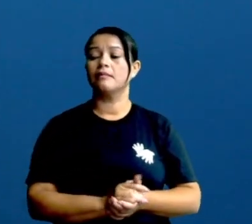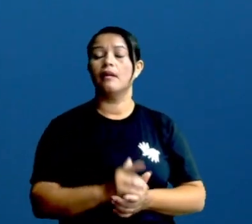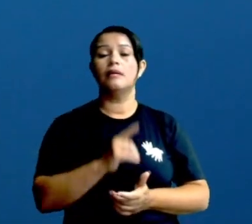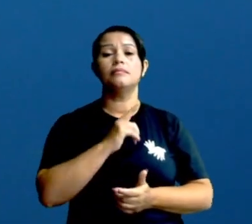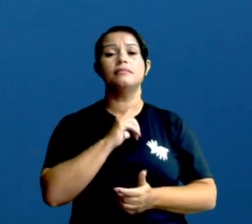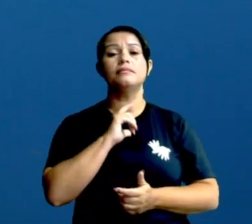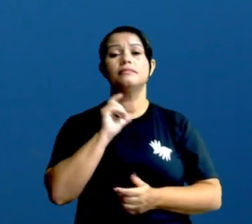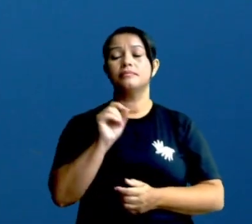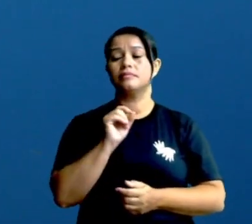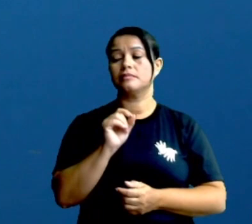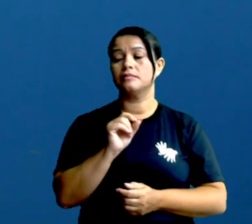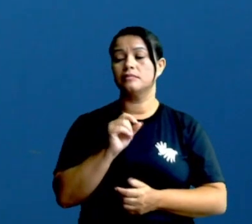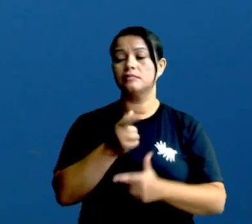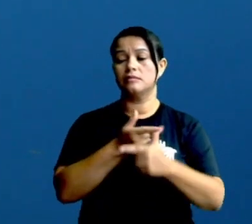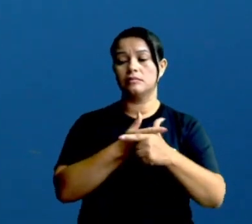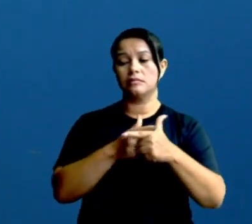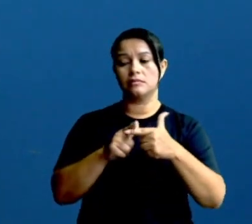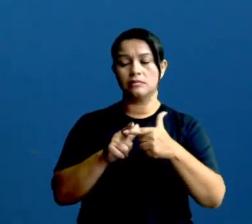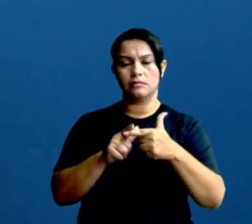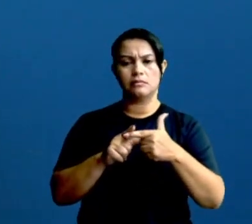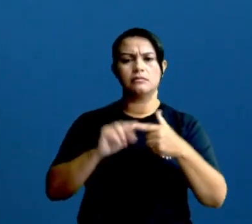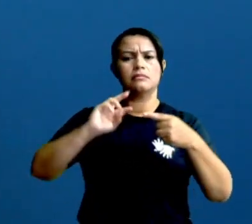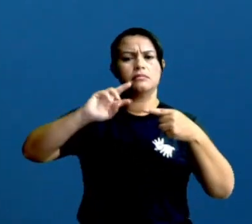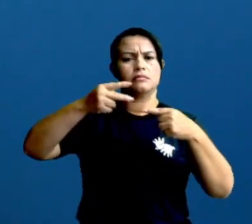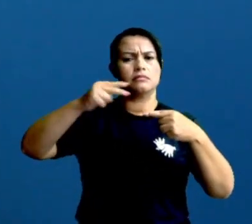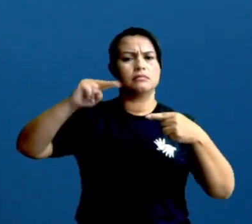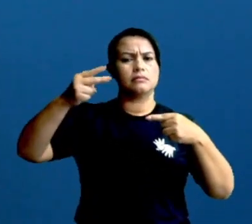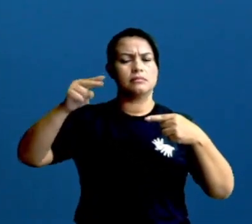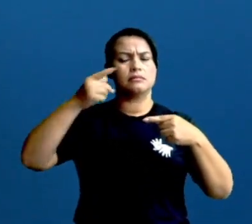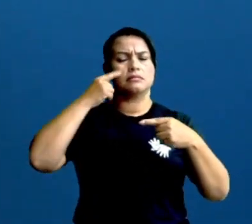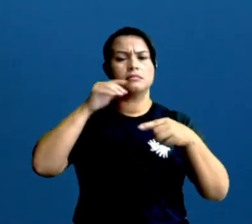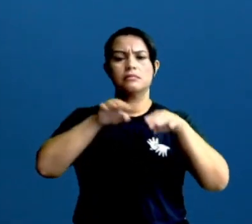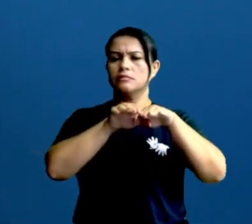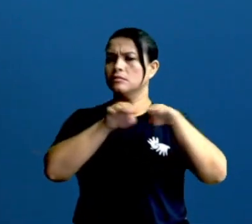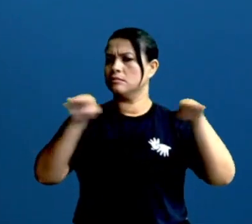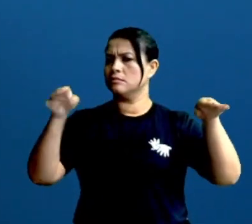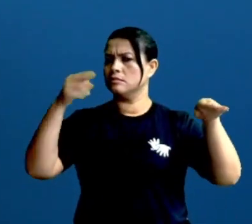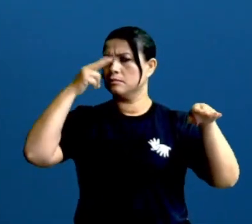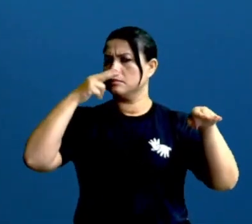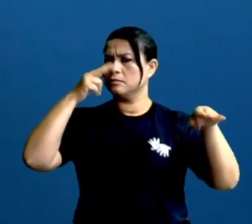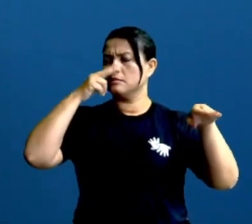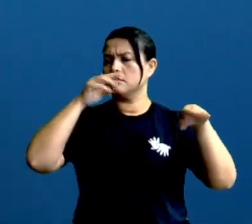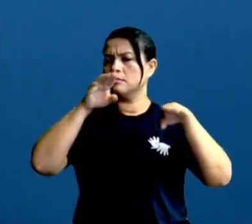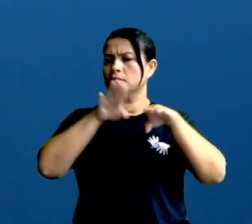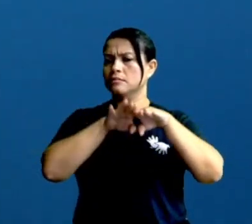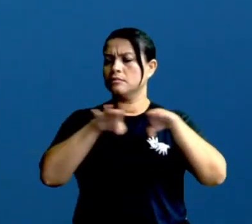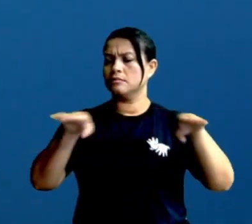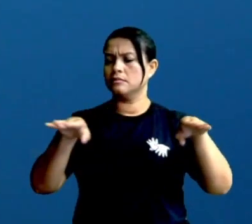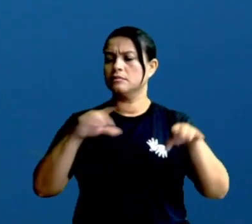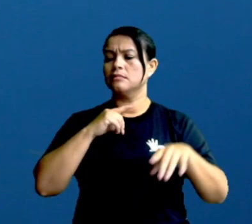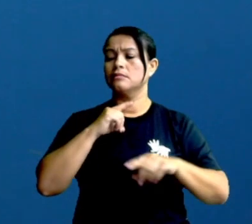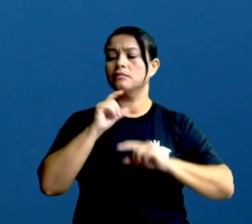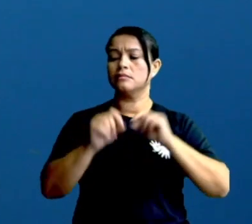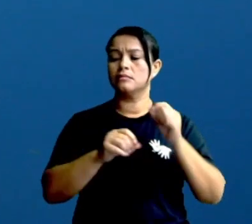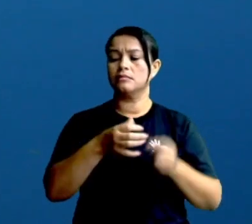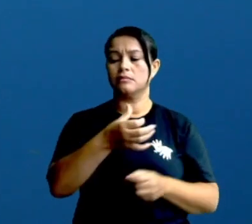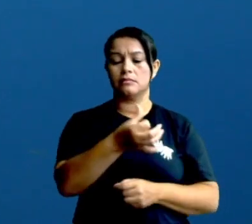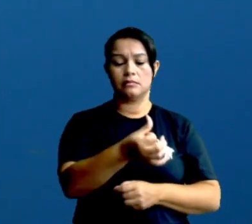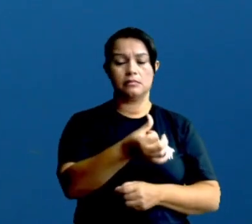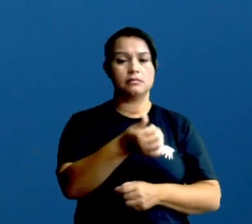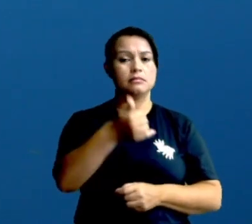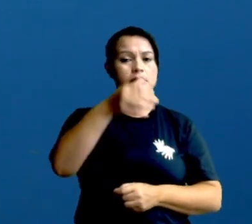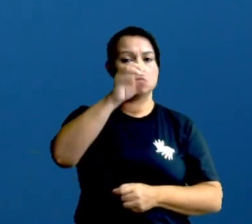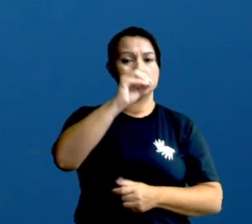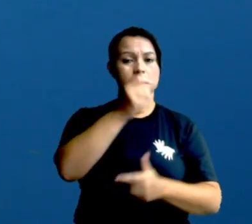nesse caso aqui, eu tenho uma divisão de potência, né? De mesma base, tá ok? Então, aqui eu tenho 6